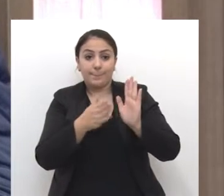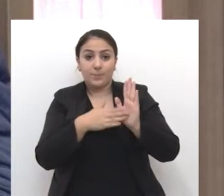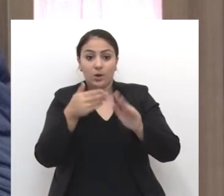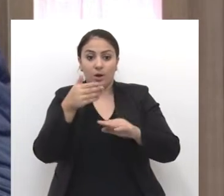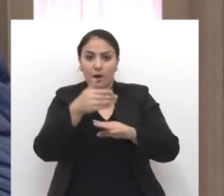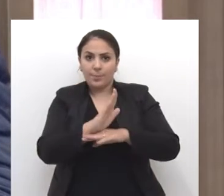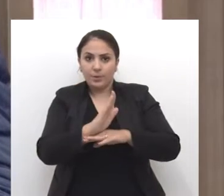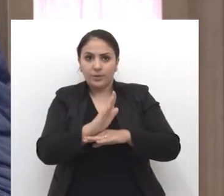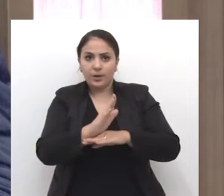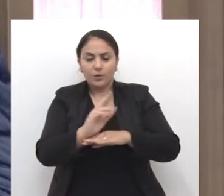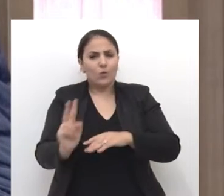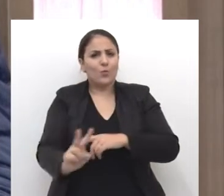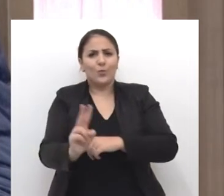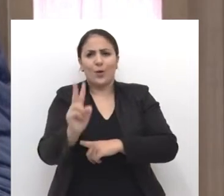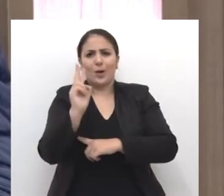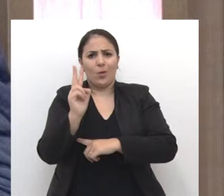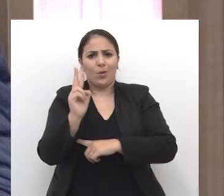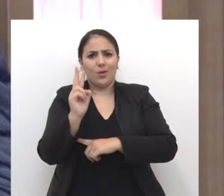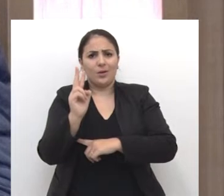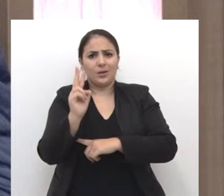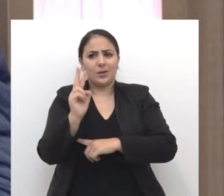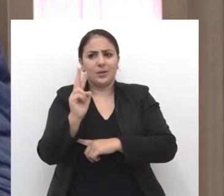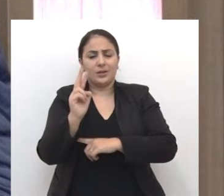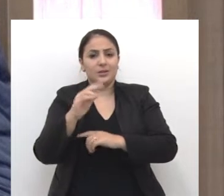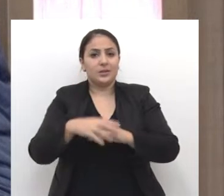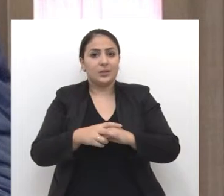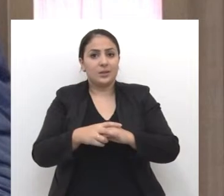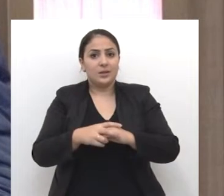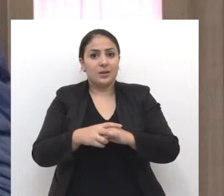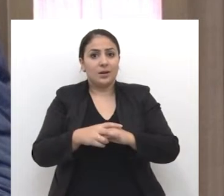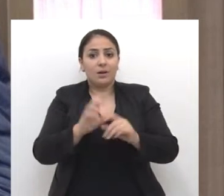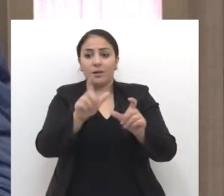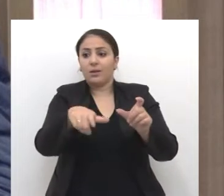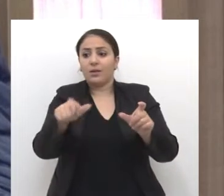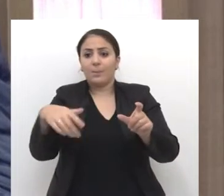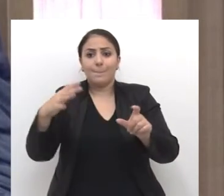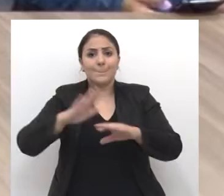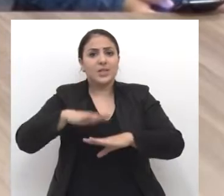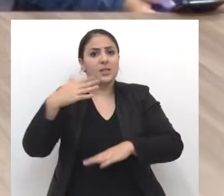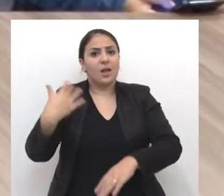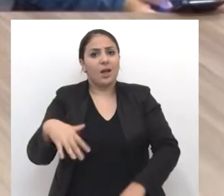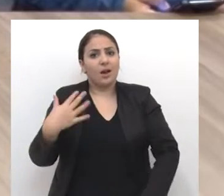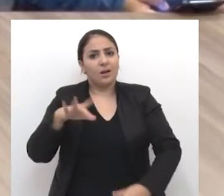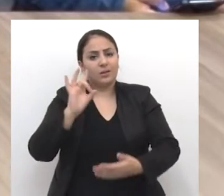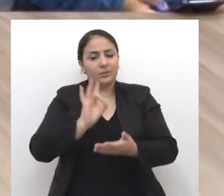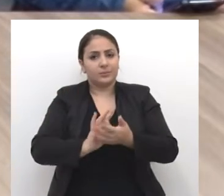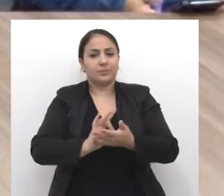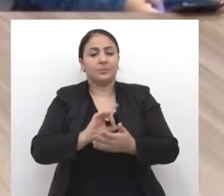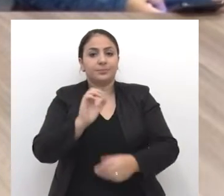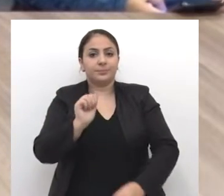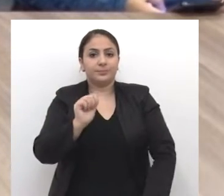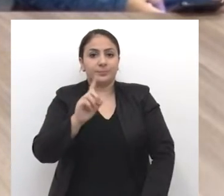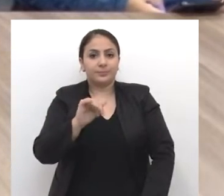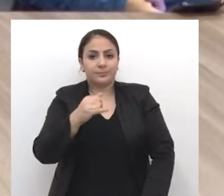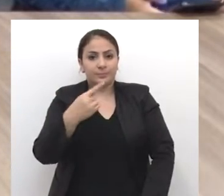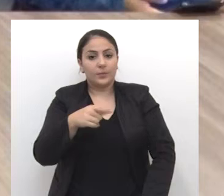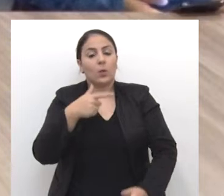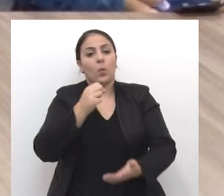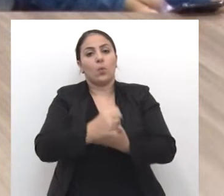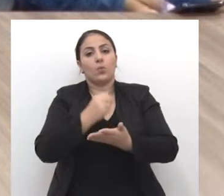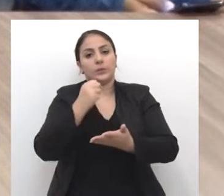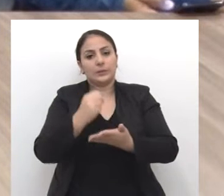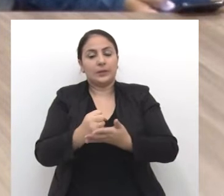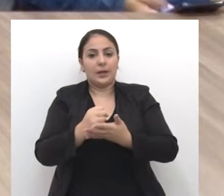se a proposta for aprovada, o valor será repassado para os clientes. Atualmente, Adão já